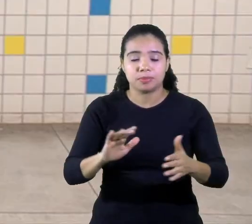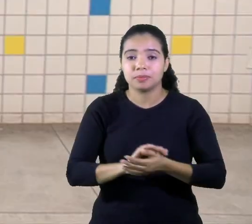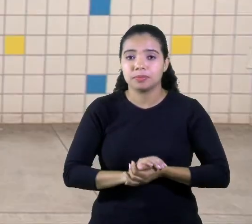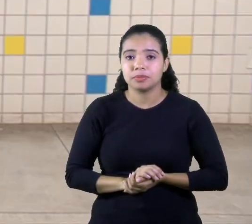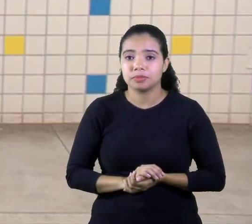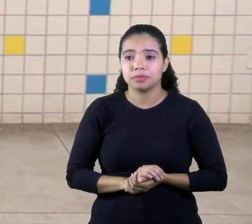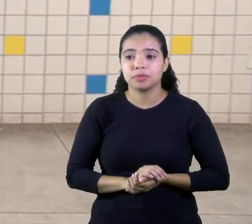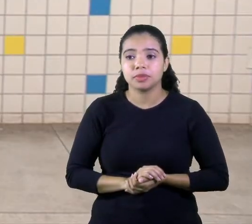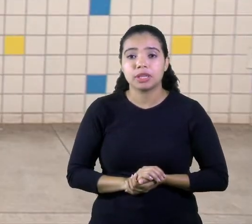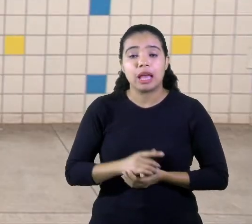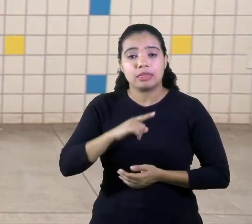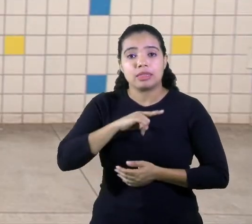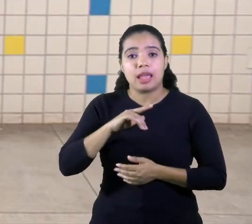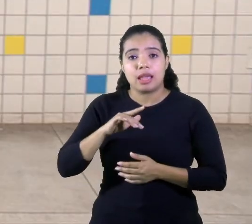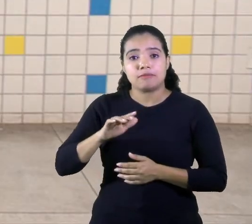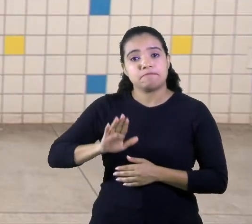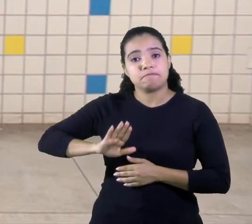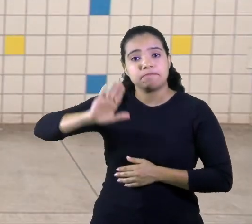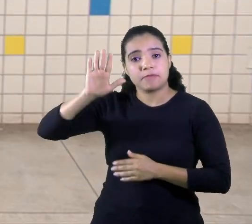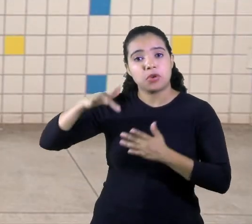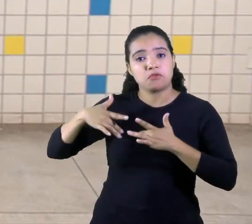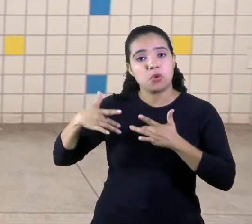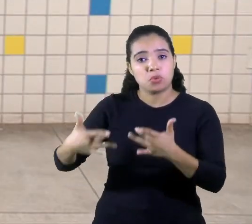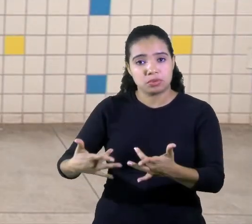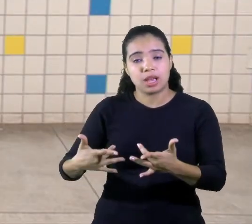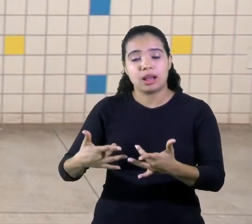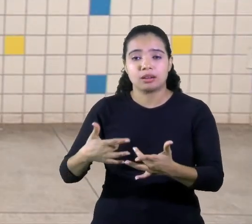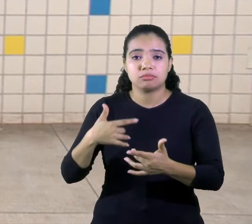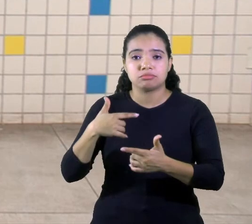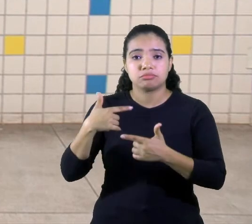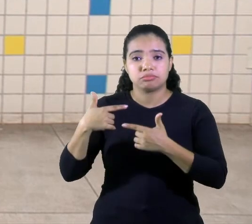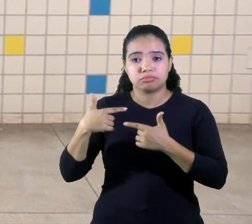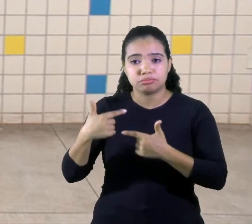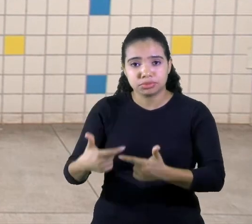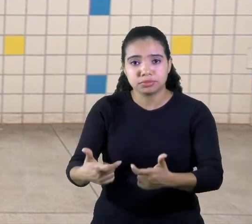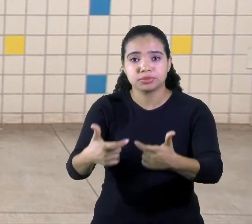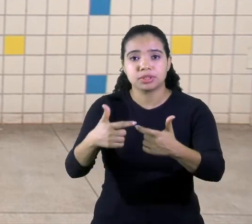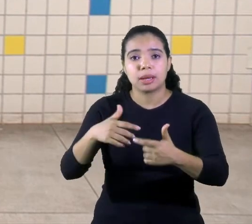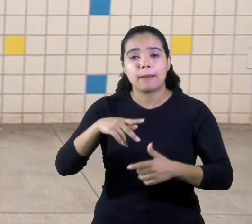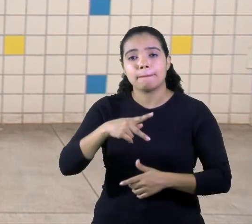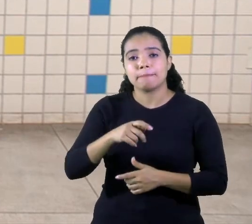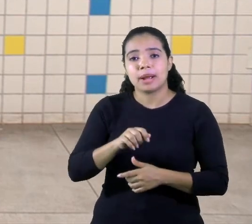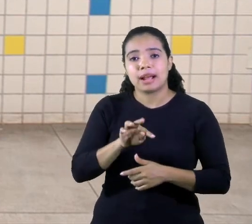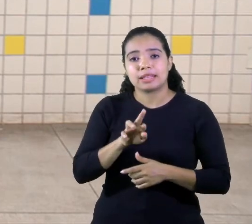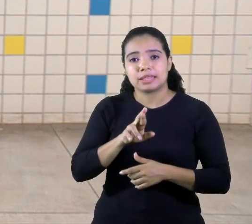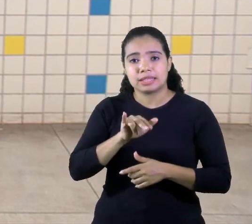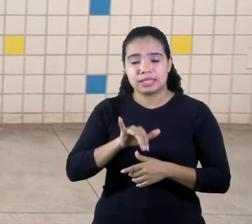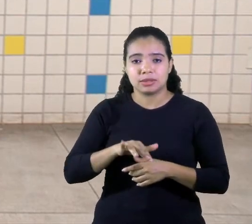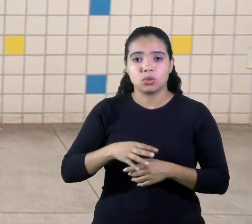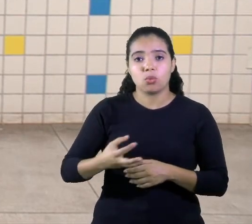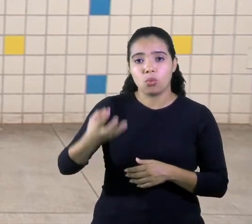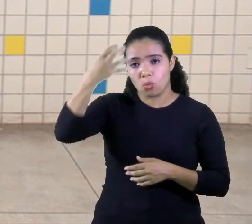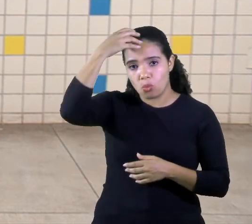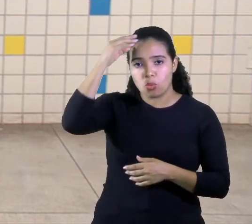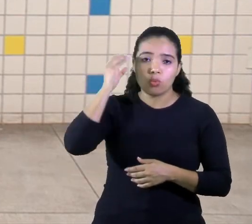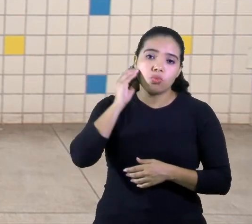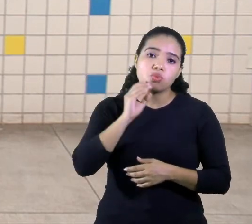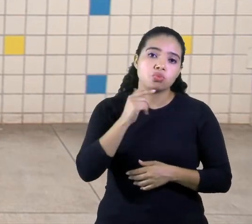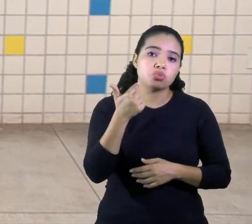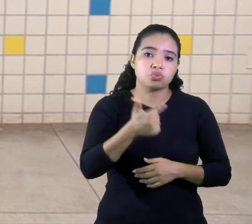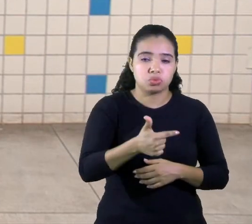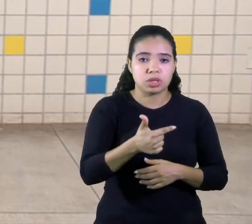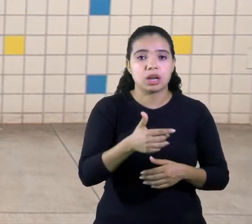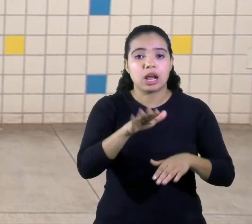Nós temos os voluntários da pátria. O governo brasileiro de Dom Pedro II começou a